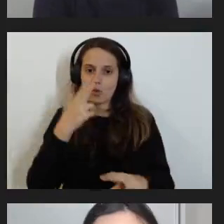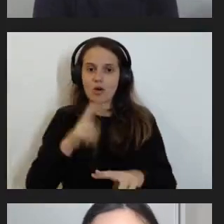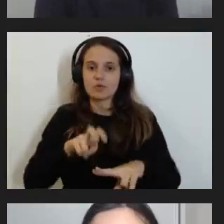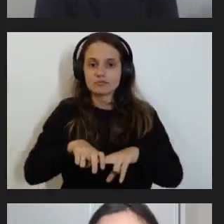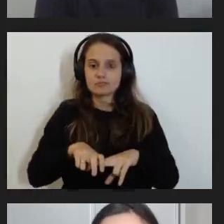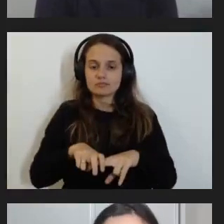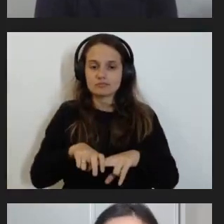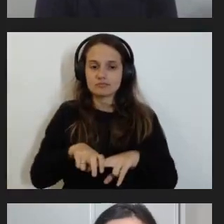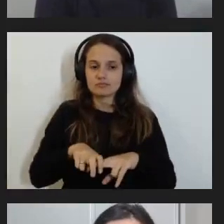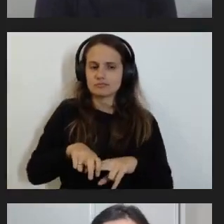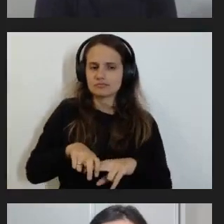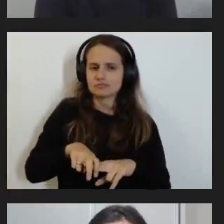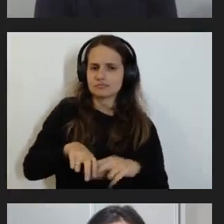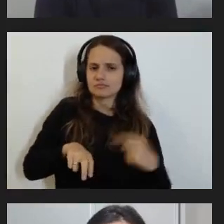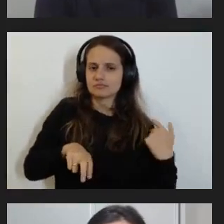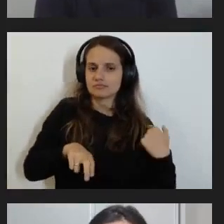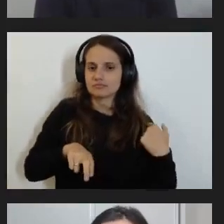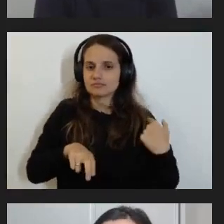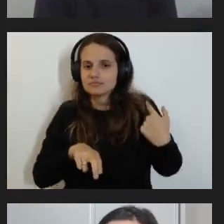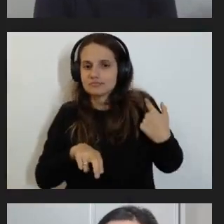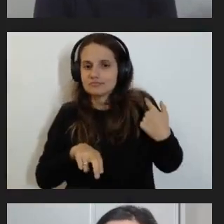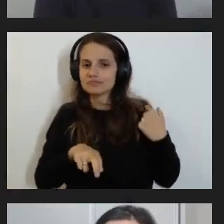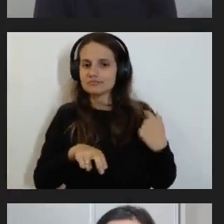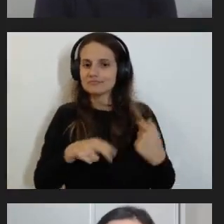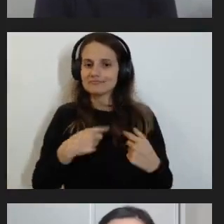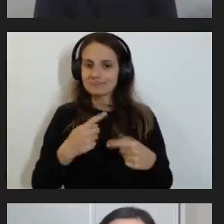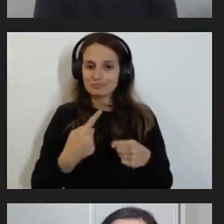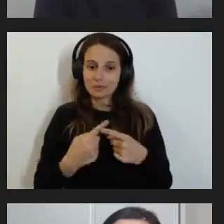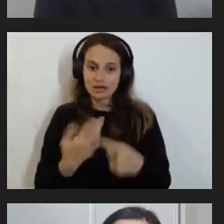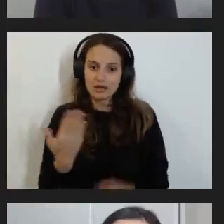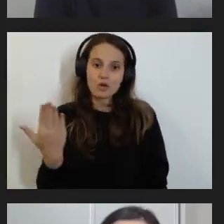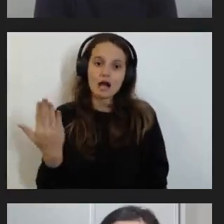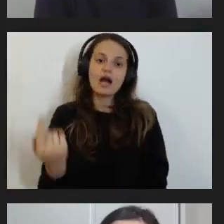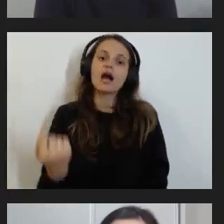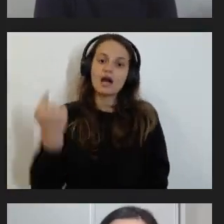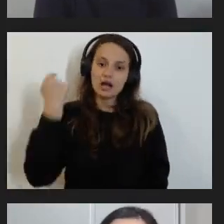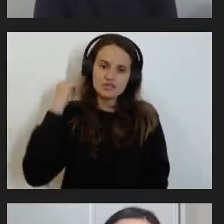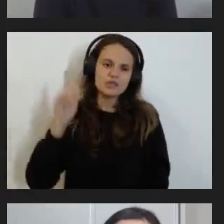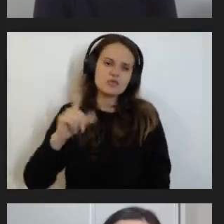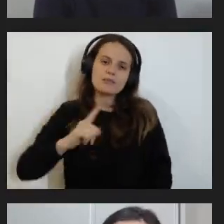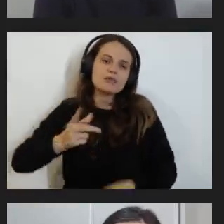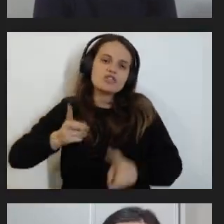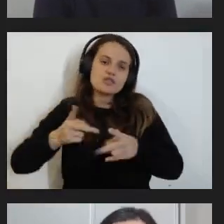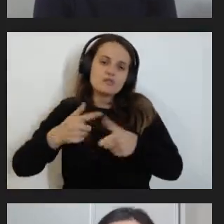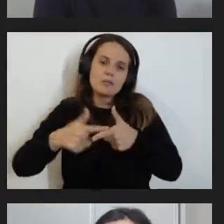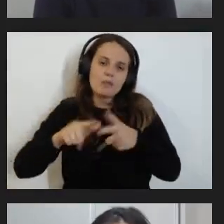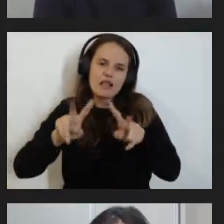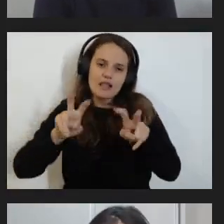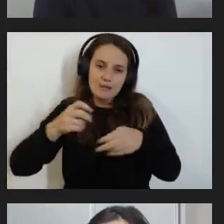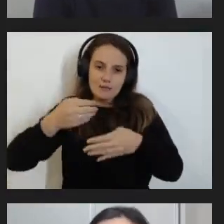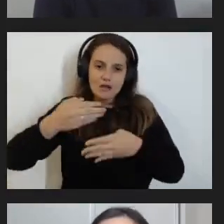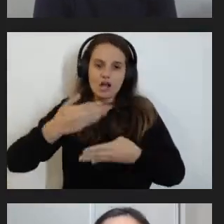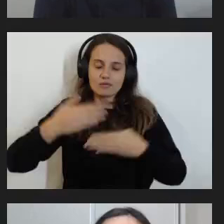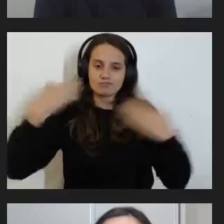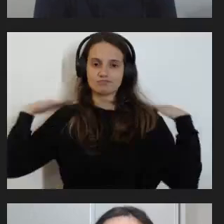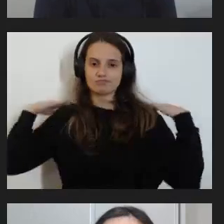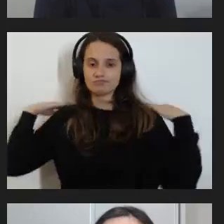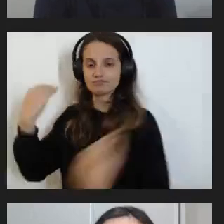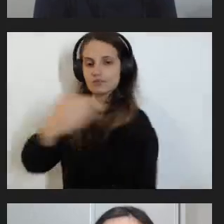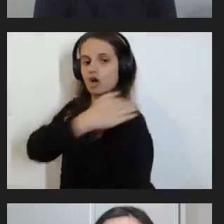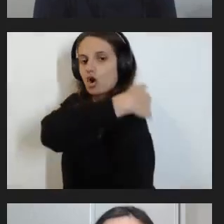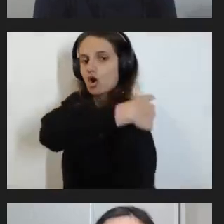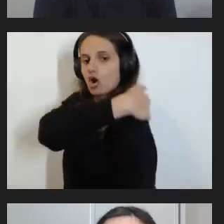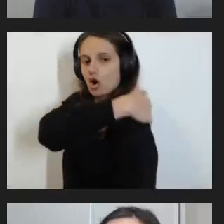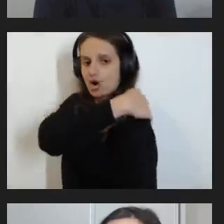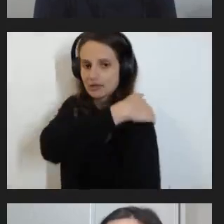tem várias questões com as costas. Já tinha antes de ingressar no mundo da Libras, né? E aí depois só se agravou.